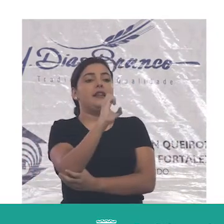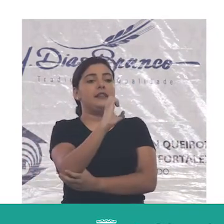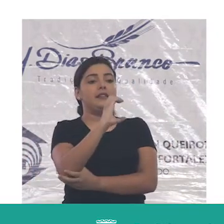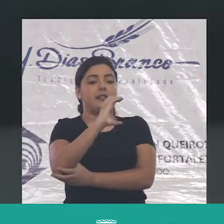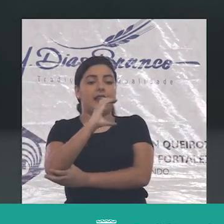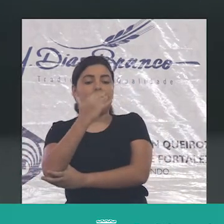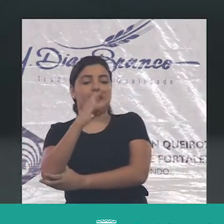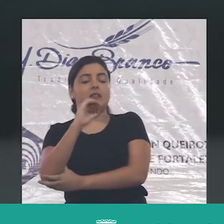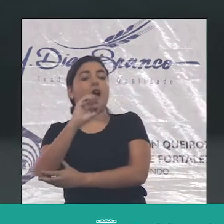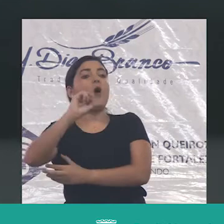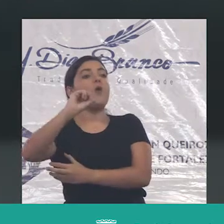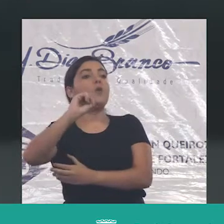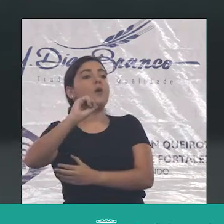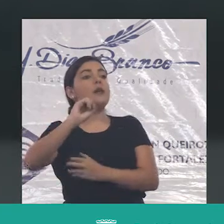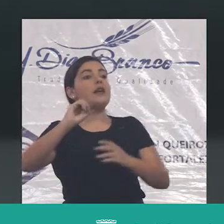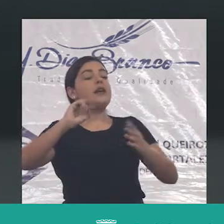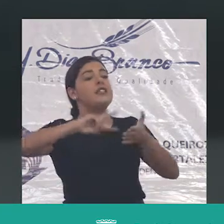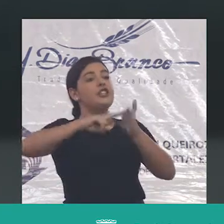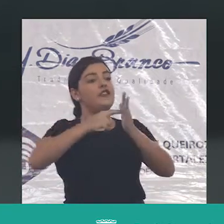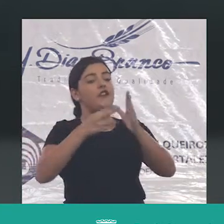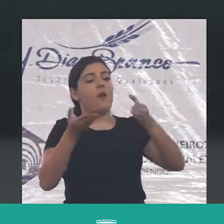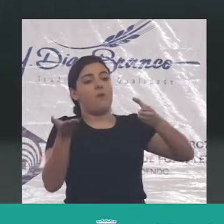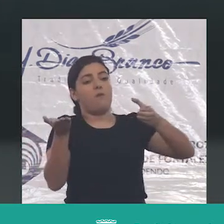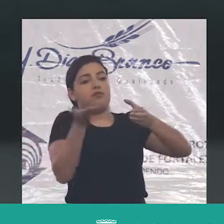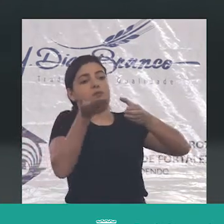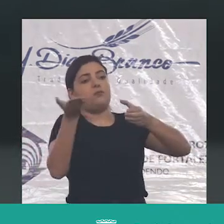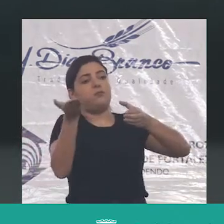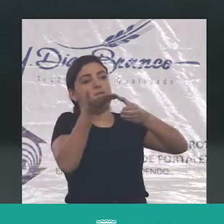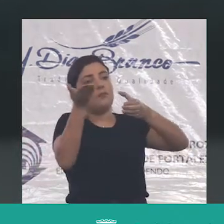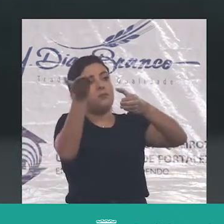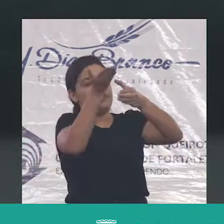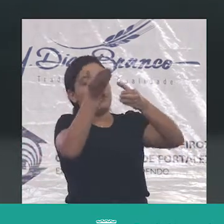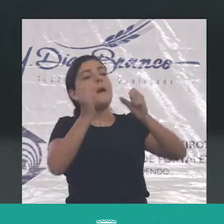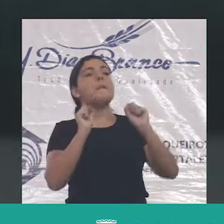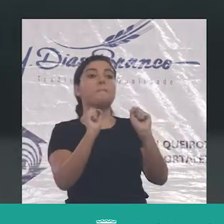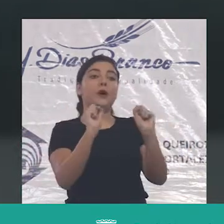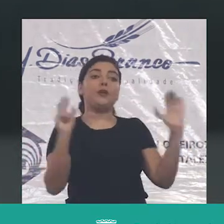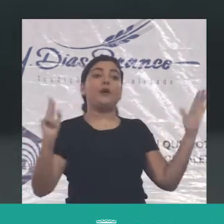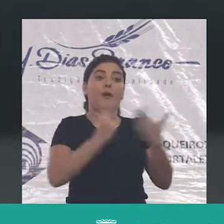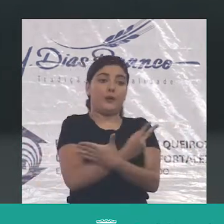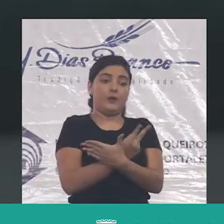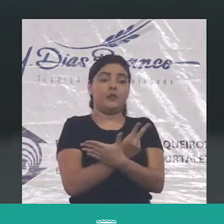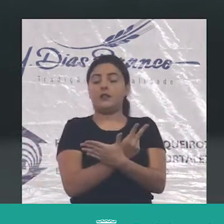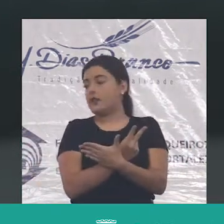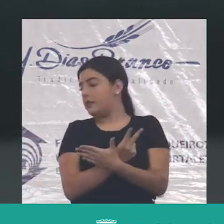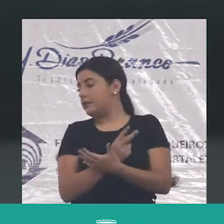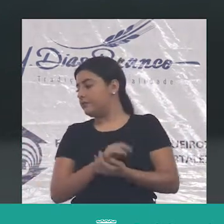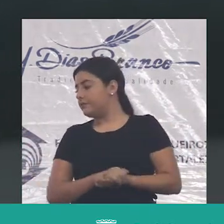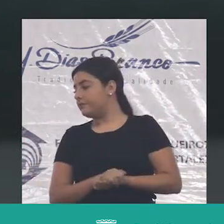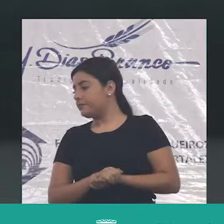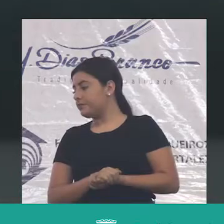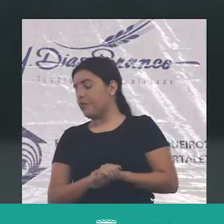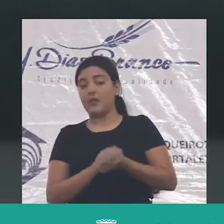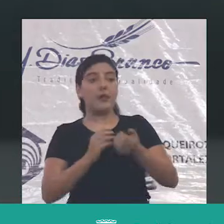Corte. Então, quando eu tenho um corte, esse corte ele pode ser feito paralelo à